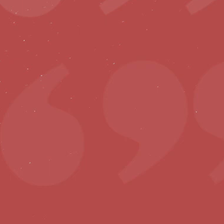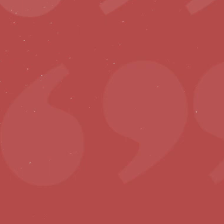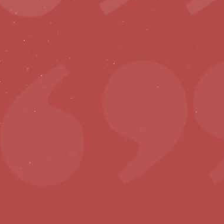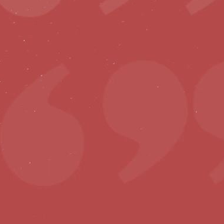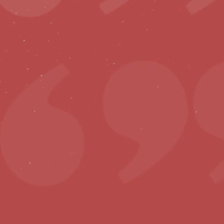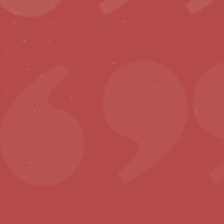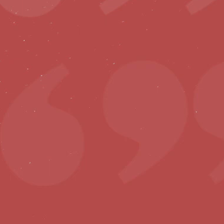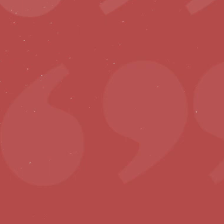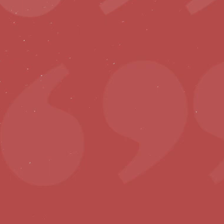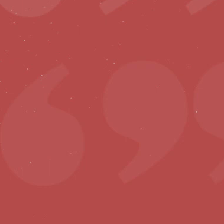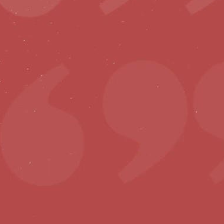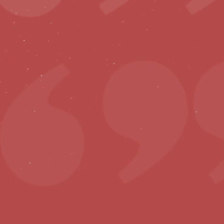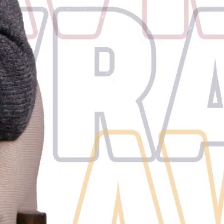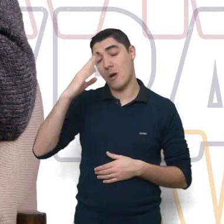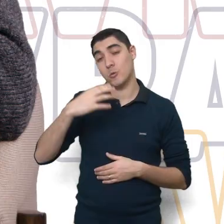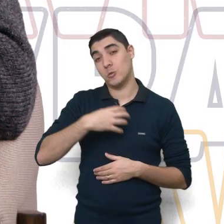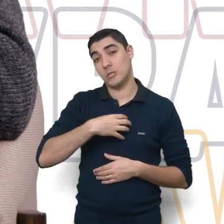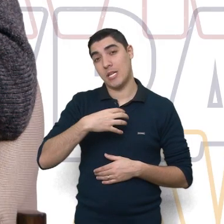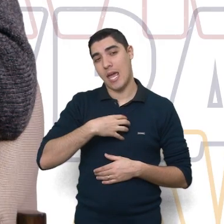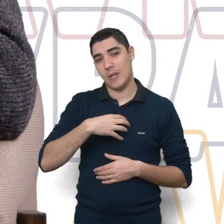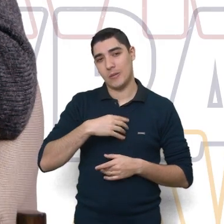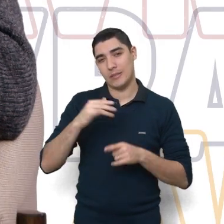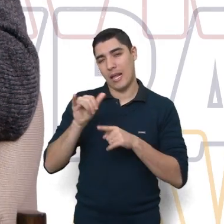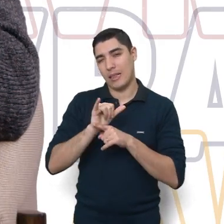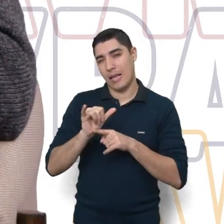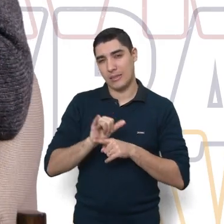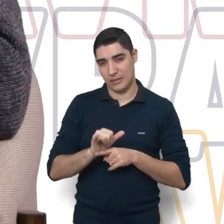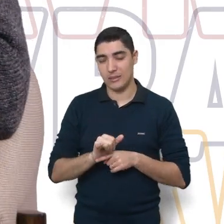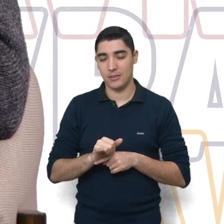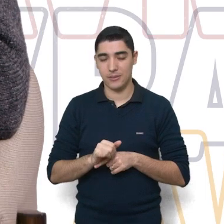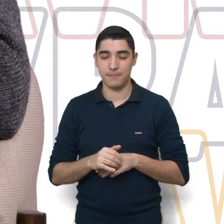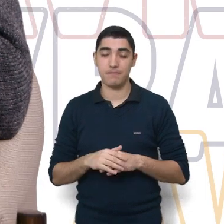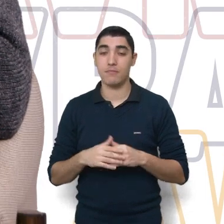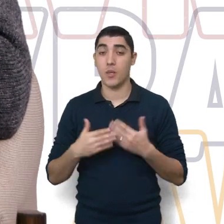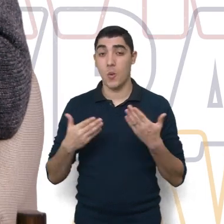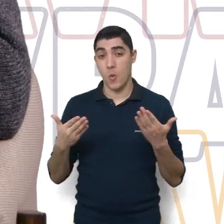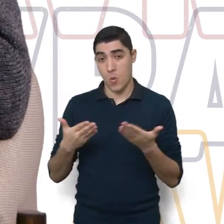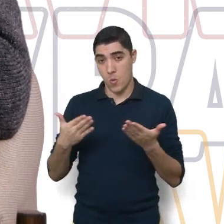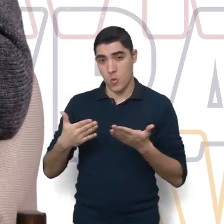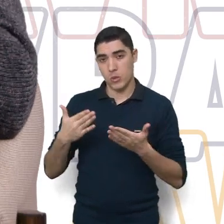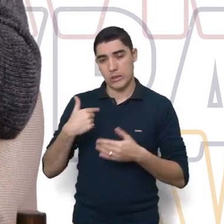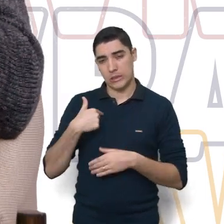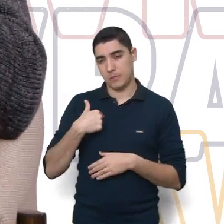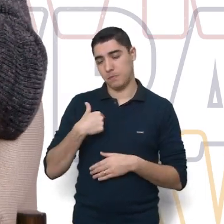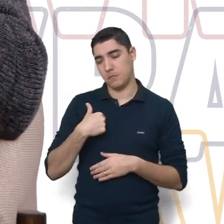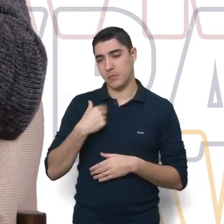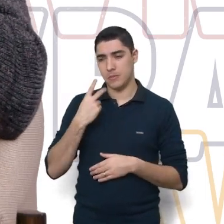preservar o meio ambiente hoje atualmente eu vejo como